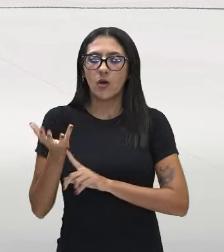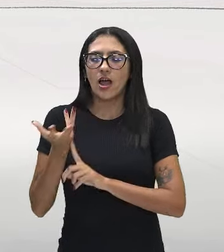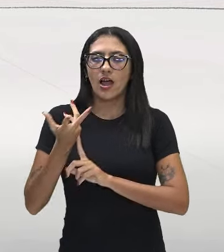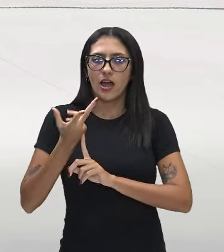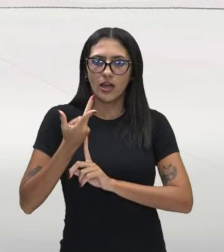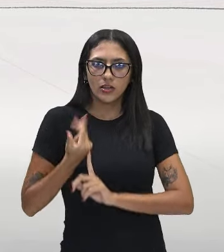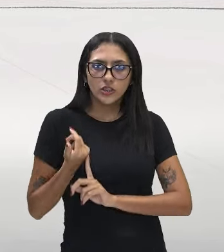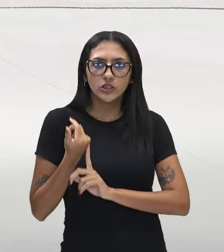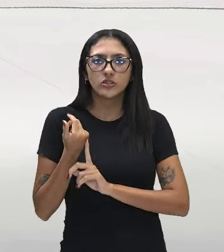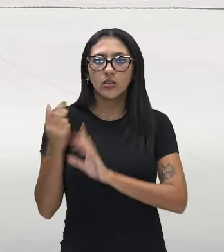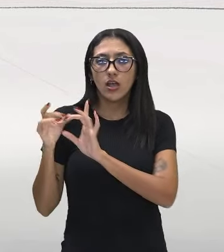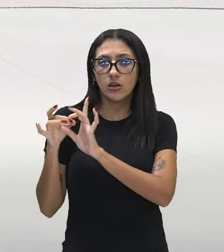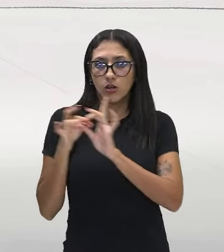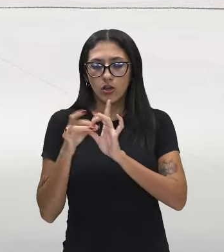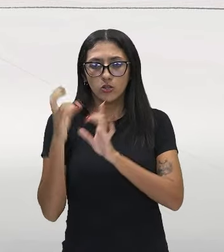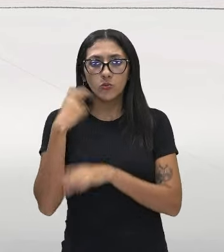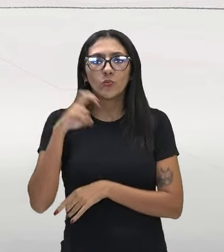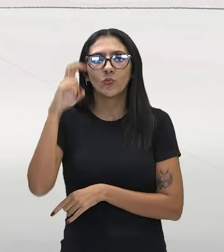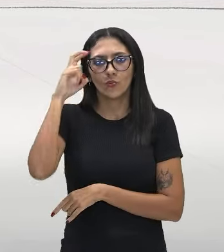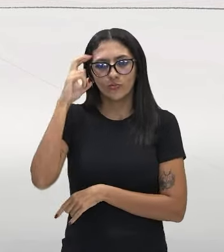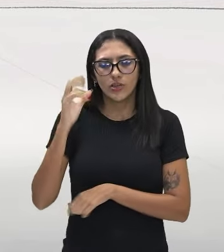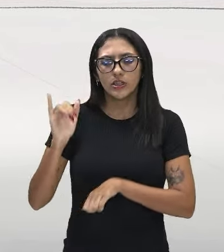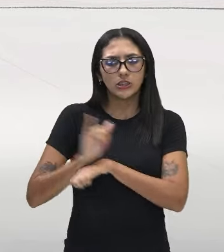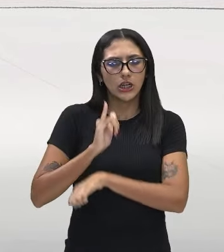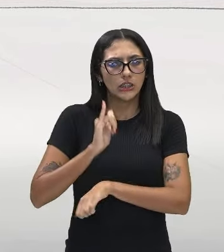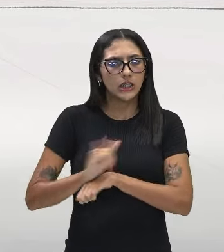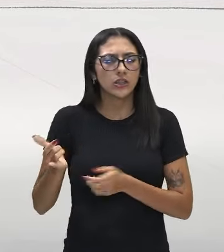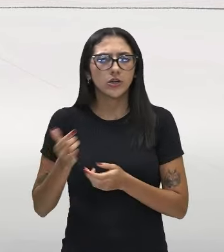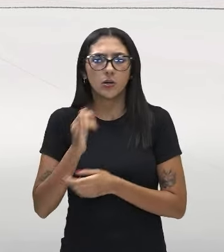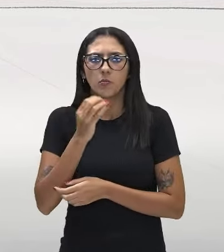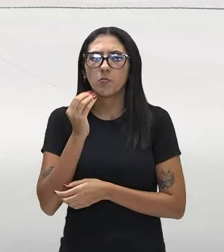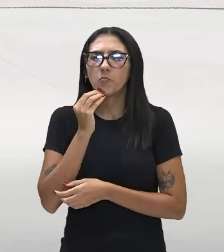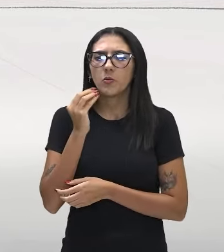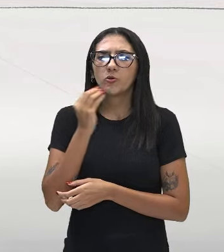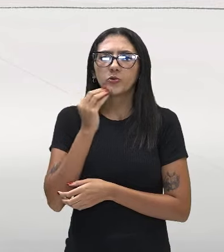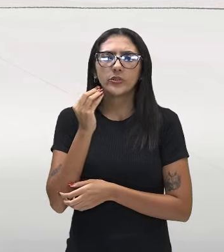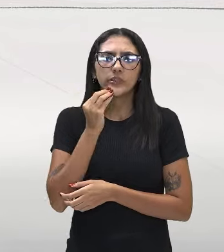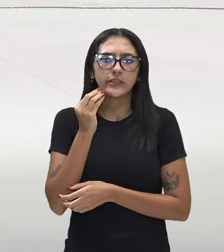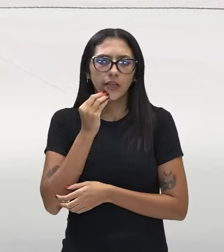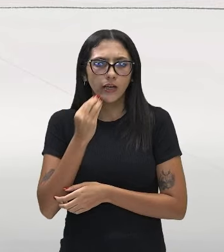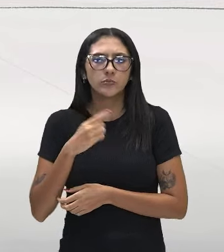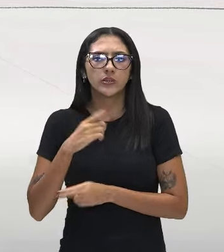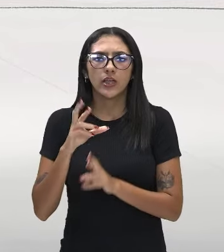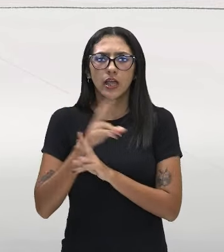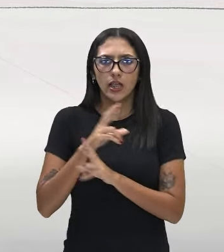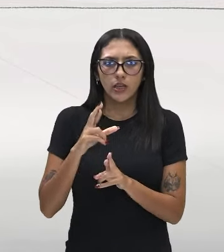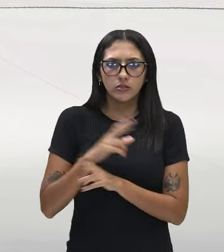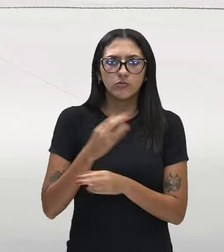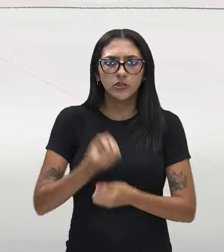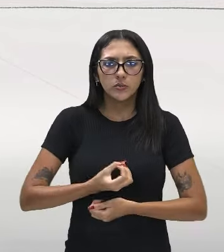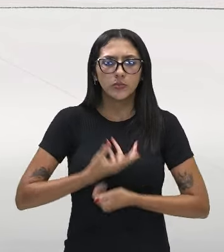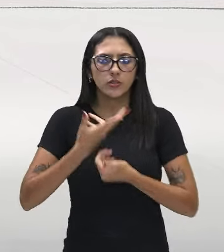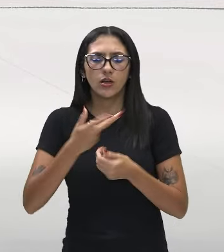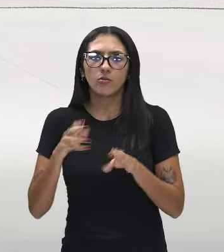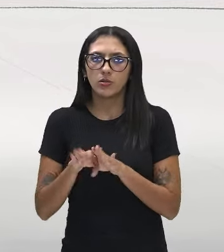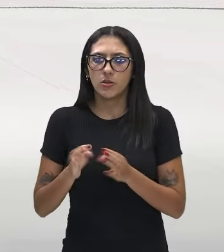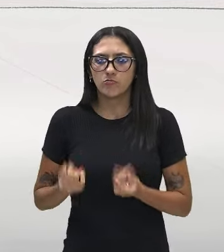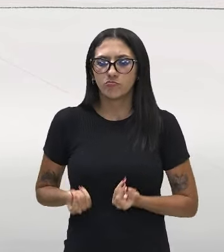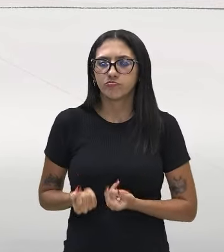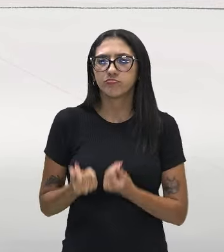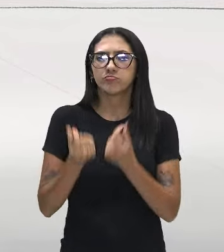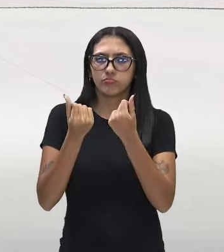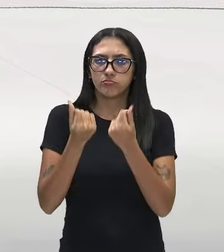cultura com estratégias de negócios para alcançar tanto a expressão criativa quanto o sucesso comercial. Aí